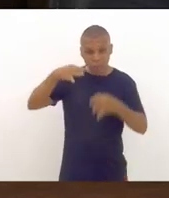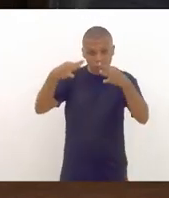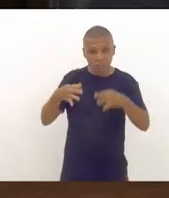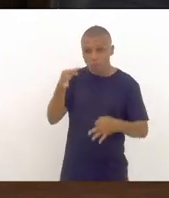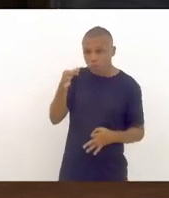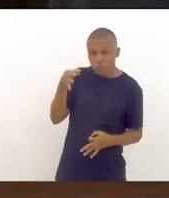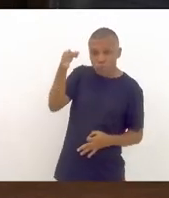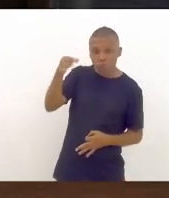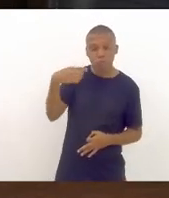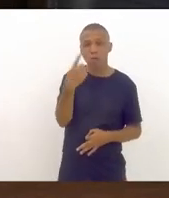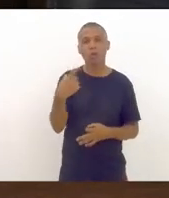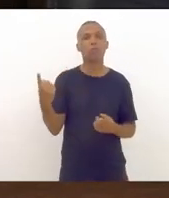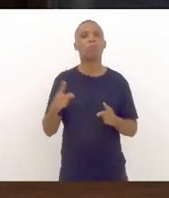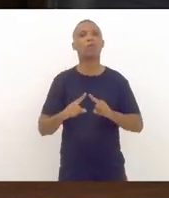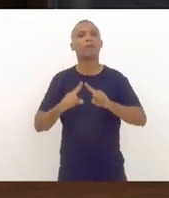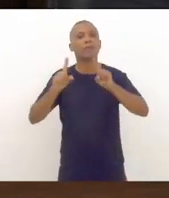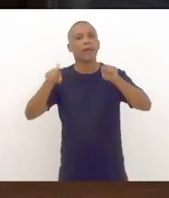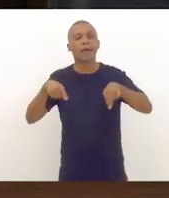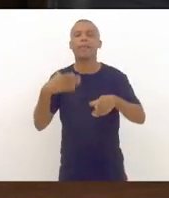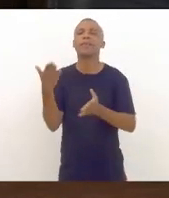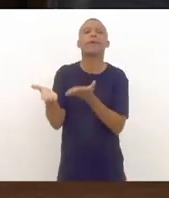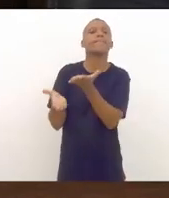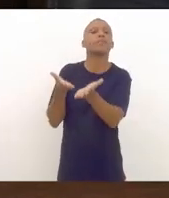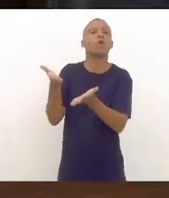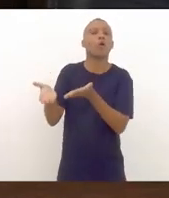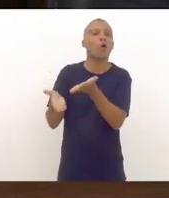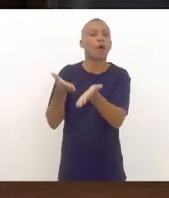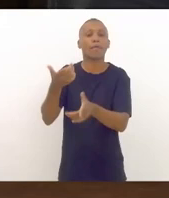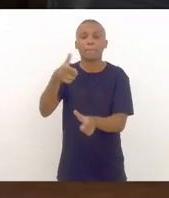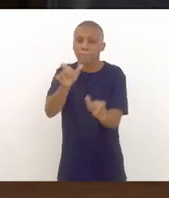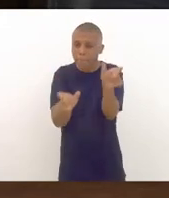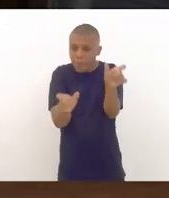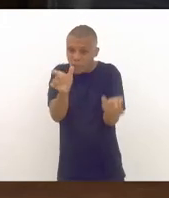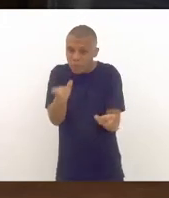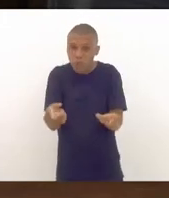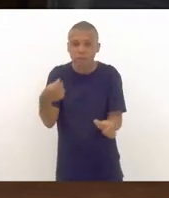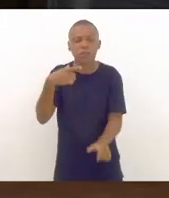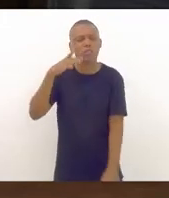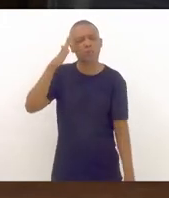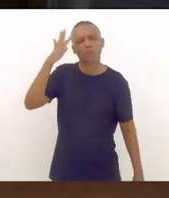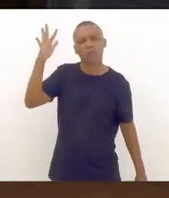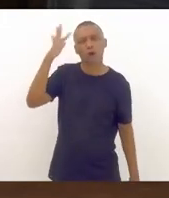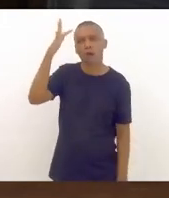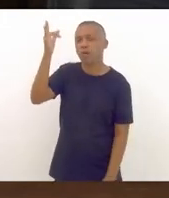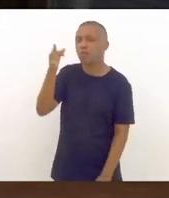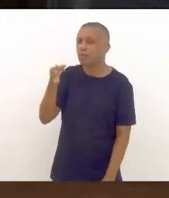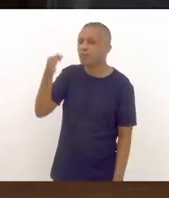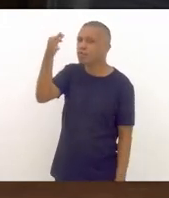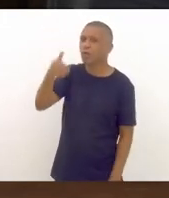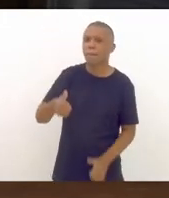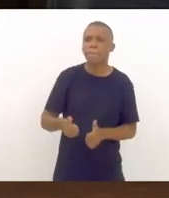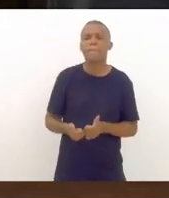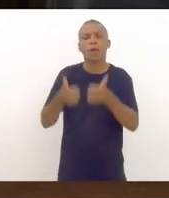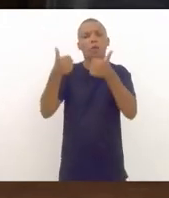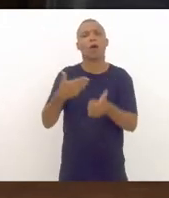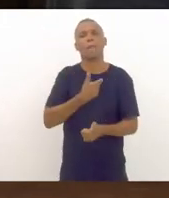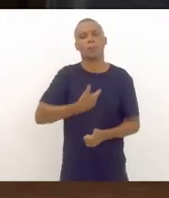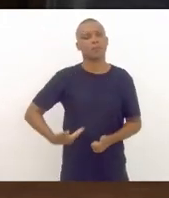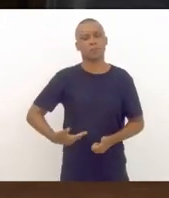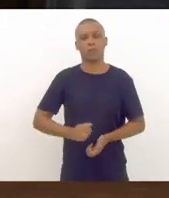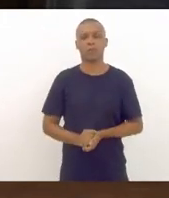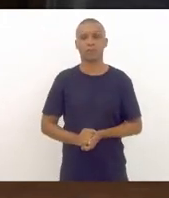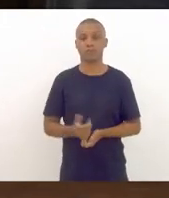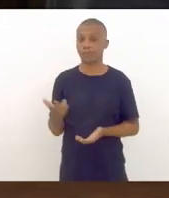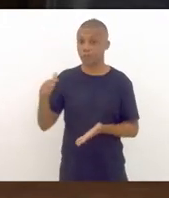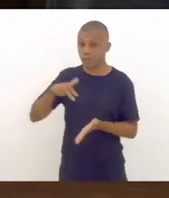todos servidores. Somos todos gente que sonha num futuro melhor para esse estado. E eu estou